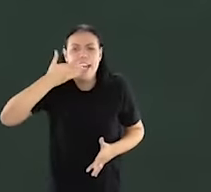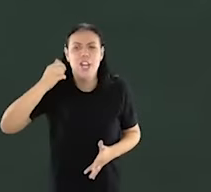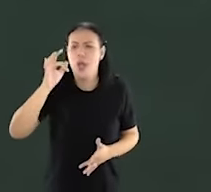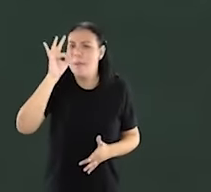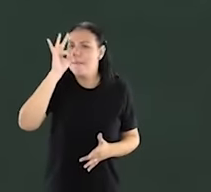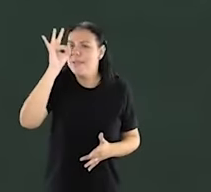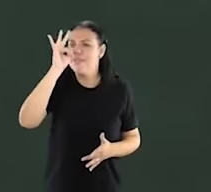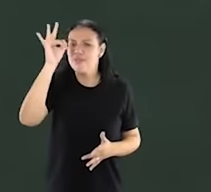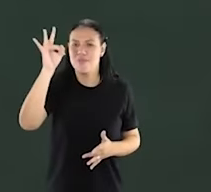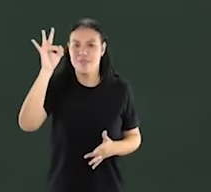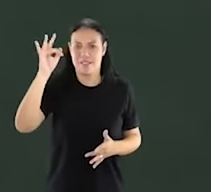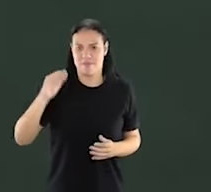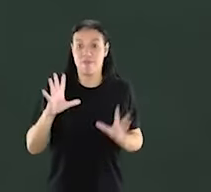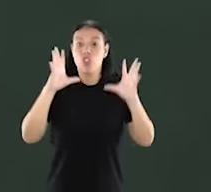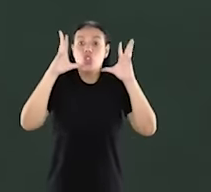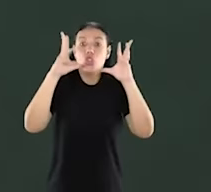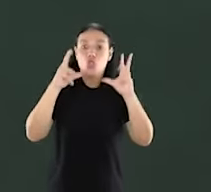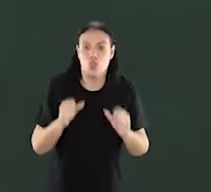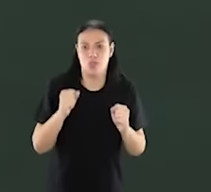Isso é incrível.